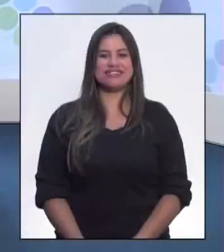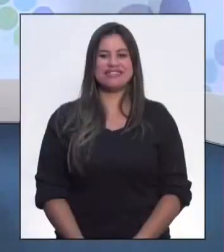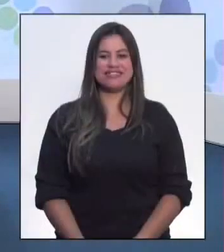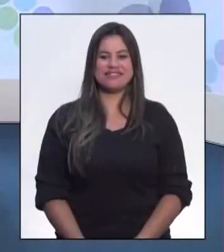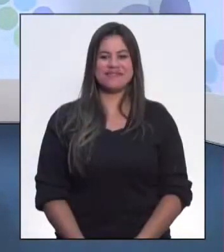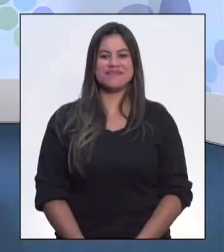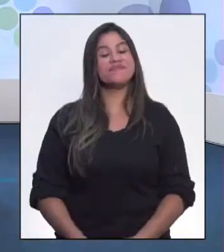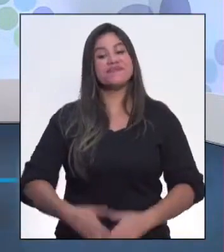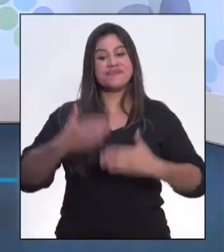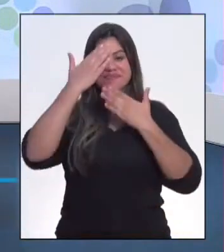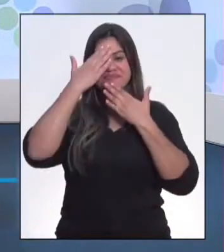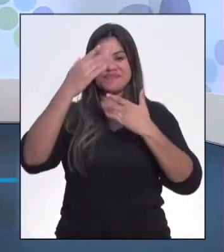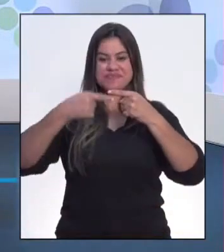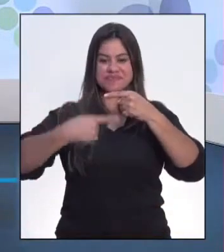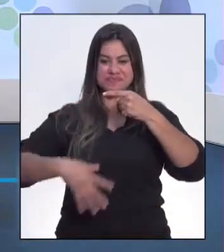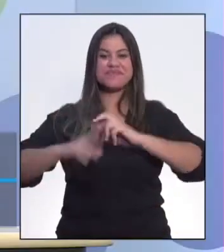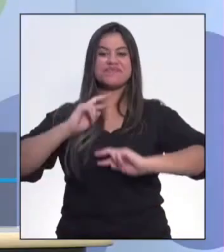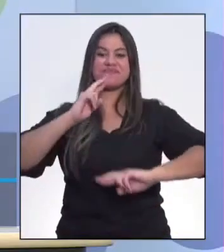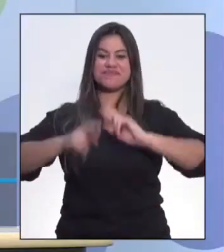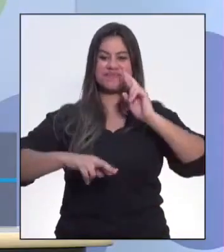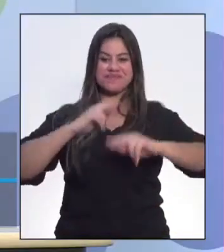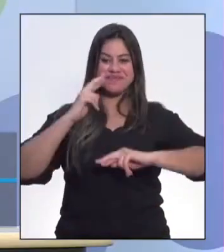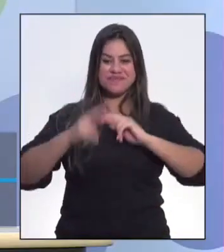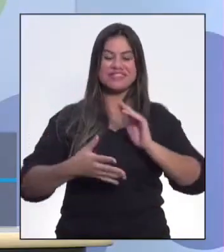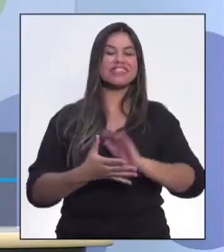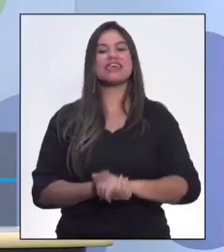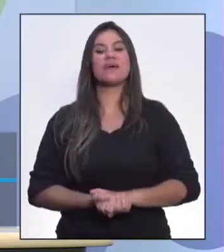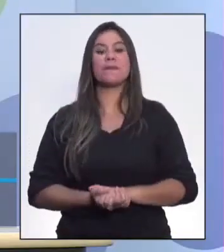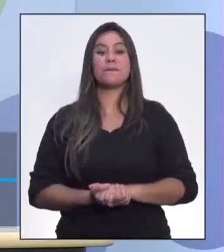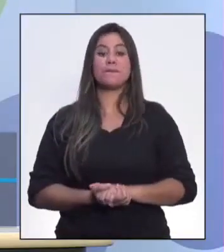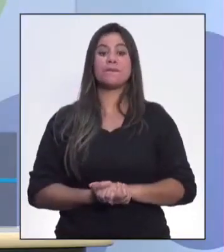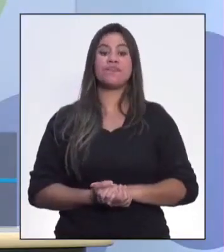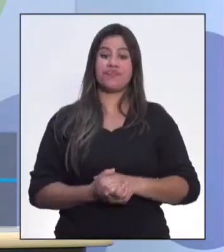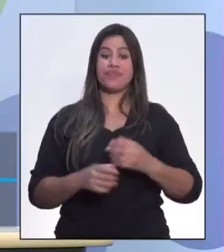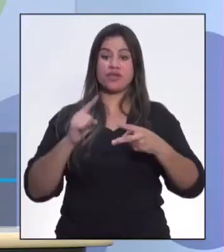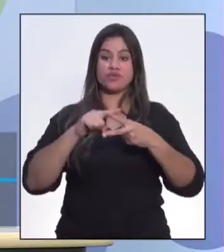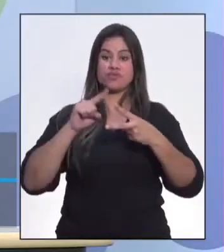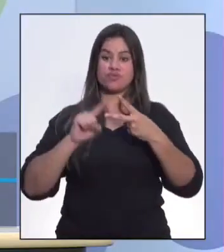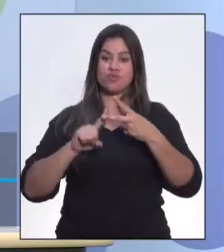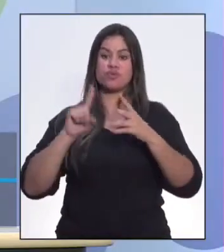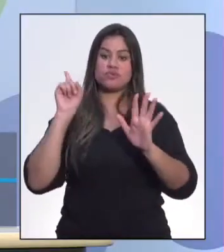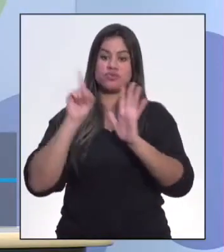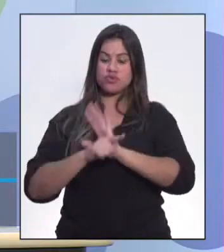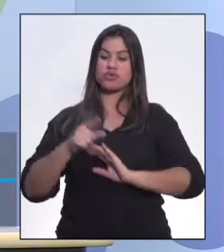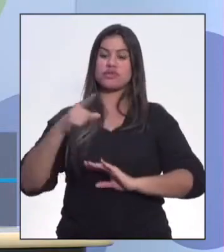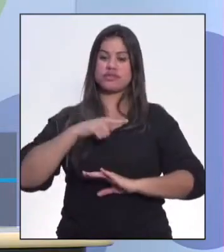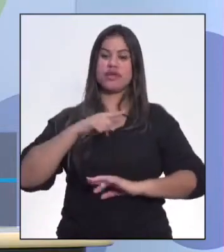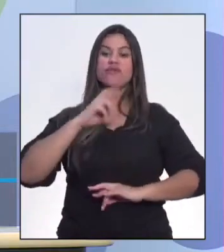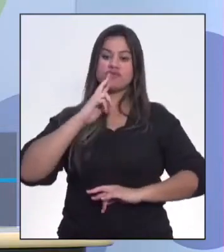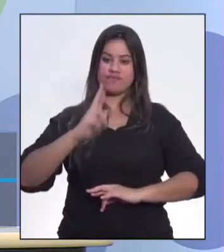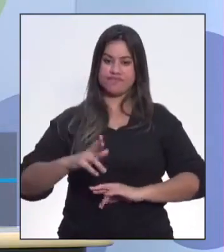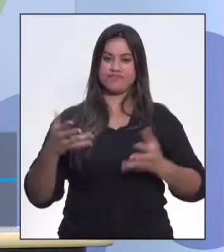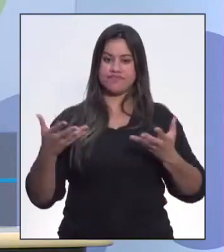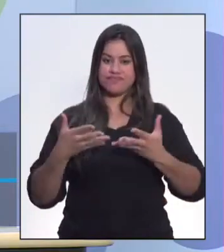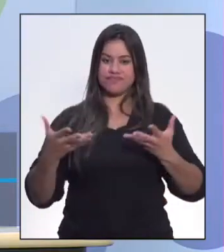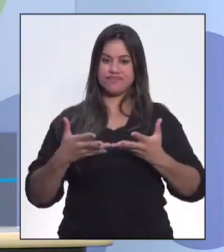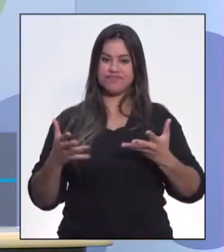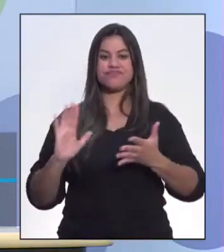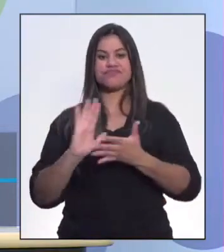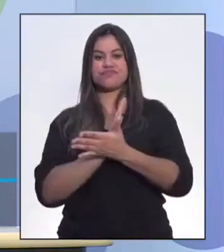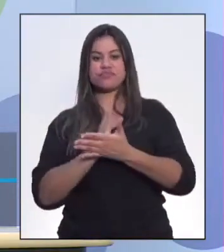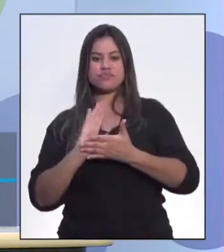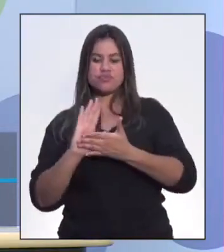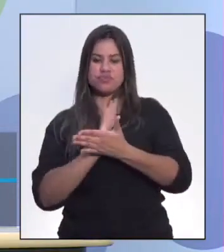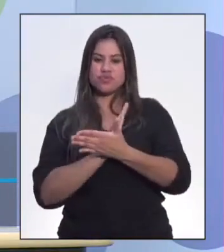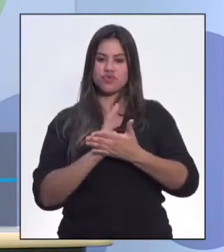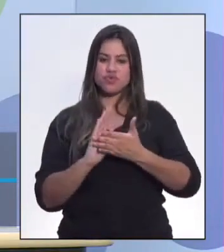Muito obrigada pelas interações de vocês, viu? Eu só vou retornar 2 perguntas antes que vocês colocaram. Na verdade, algumas foram